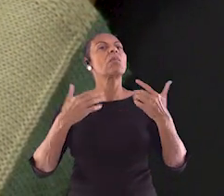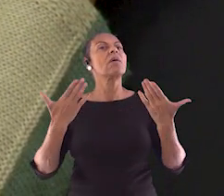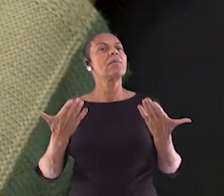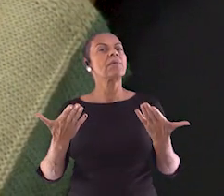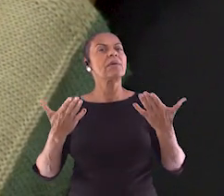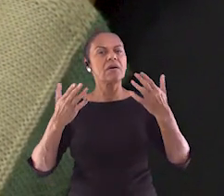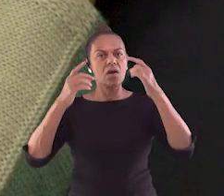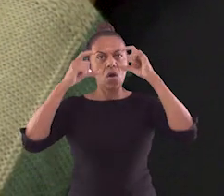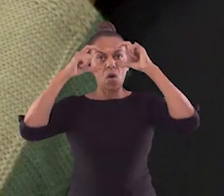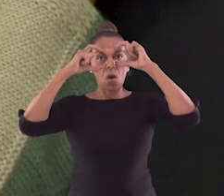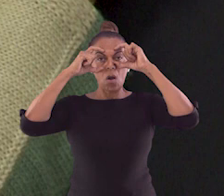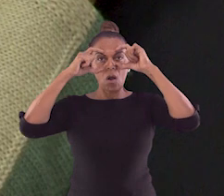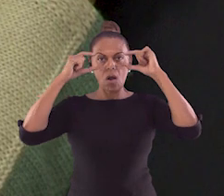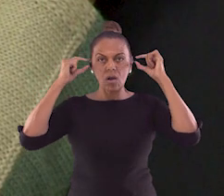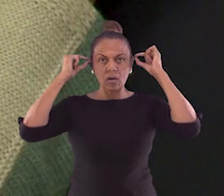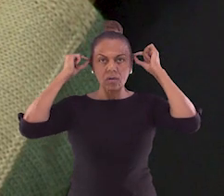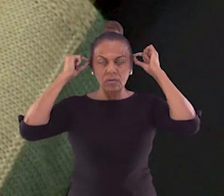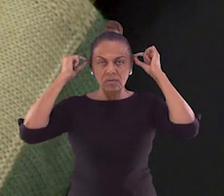do óculos,